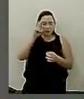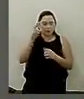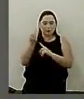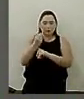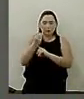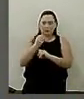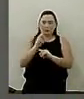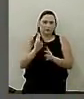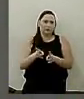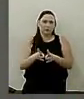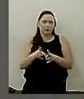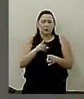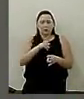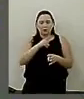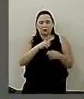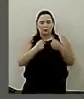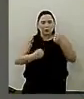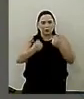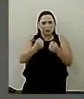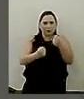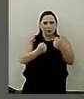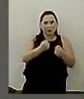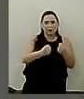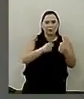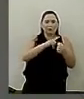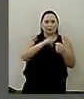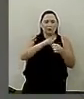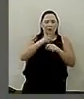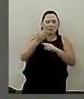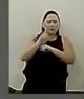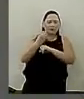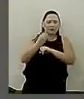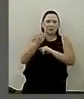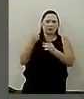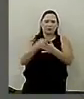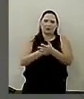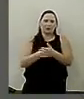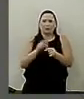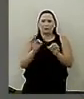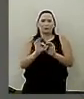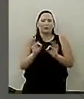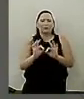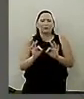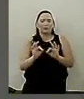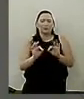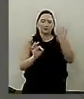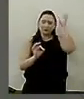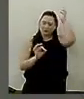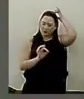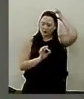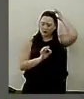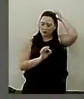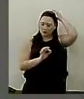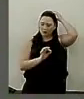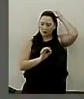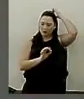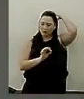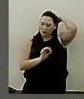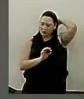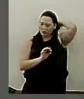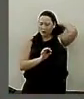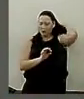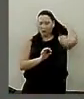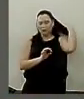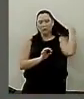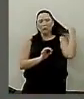quando estamos no trânsito, nos protegendo de um acidente complicado, protegendo as nossas casas